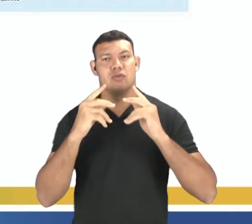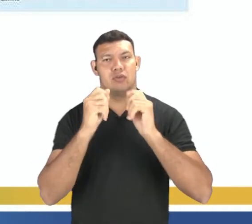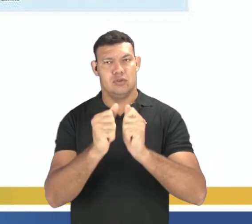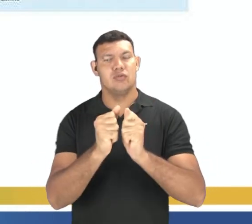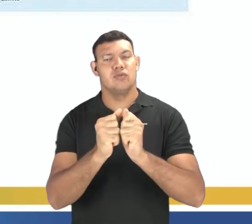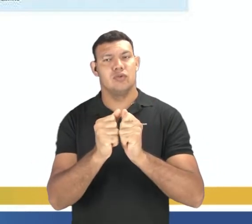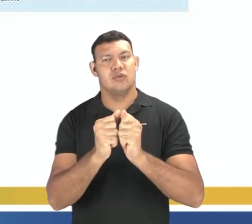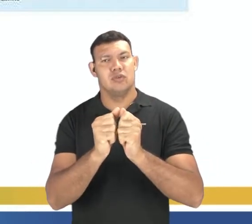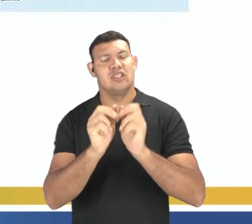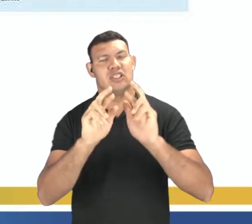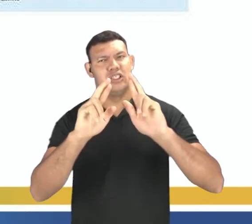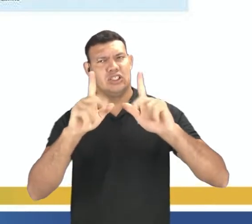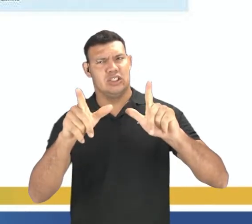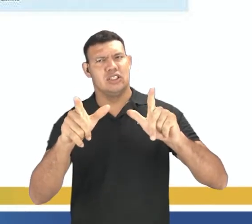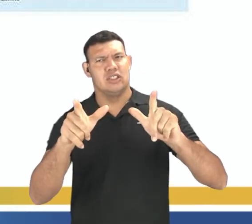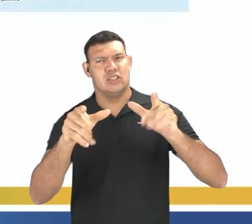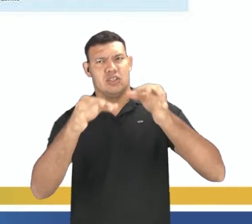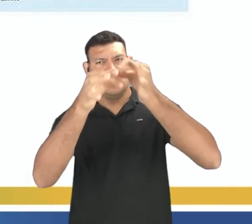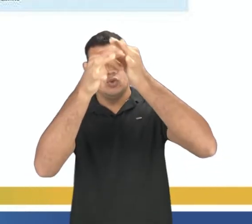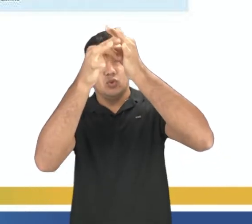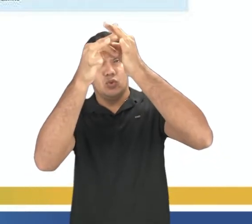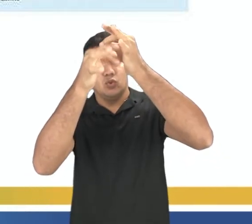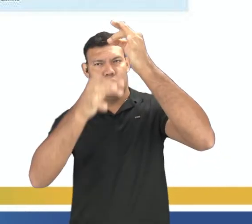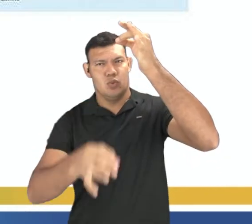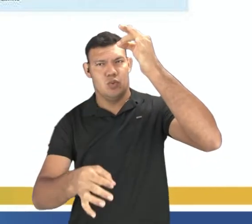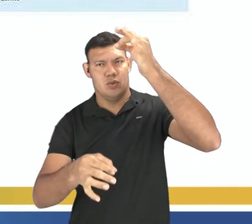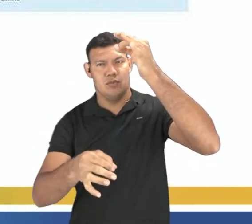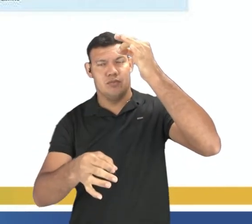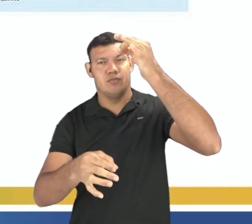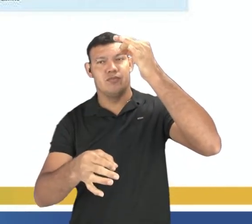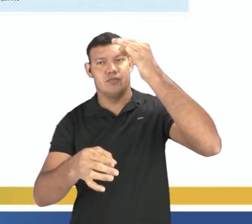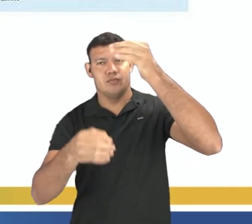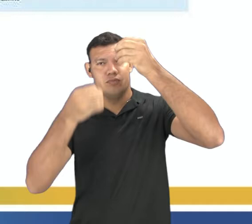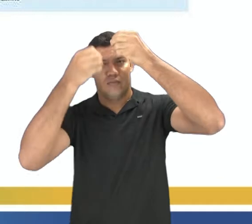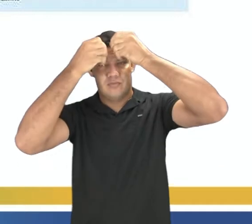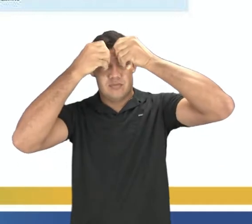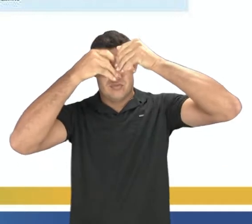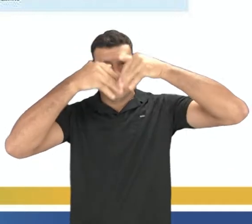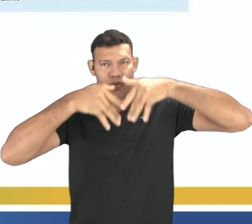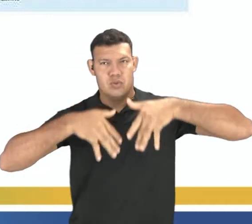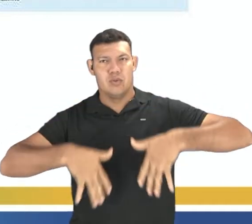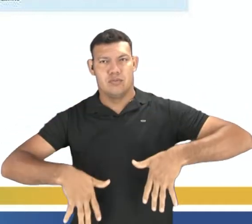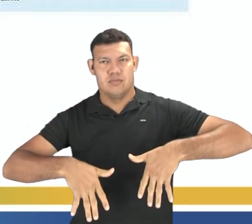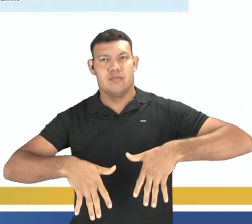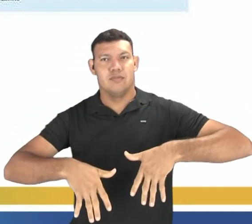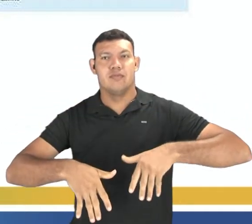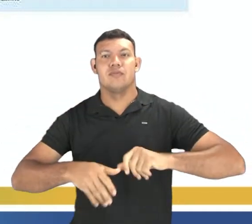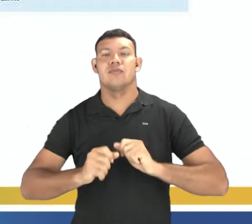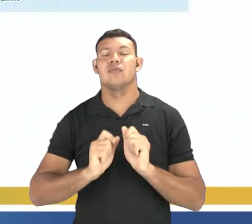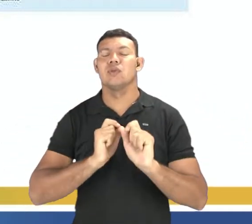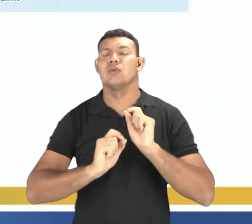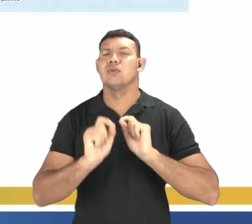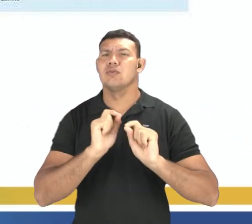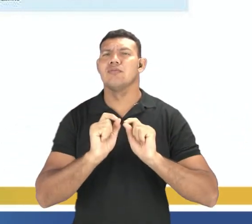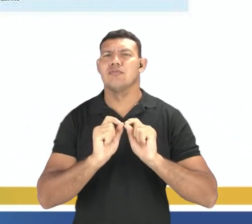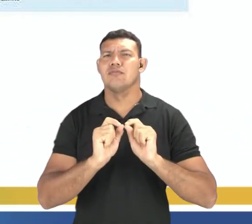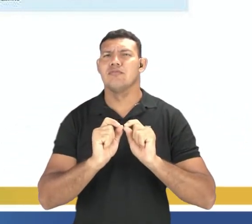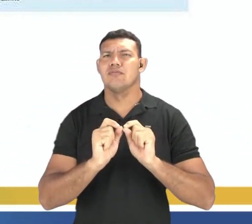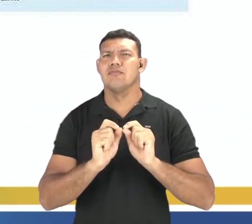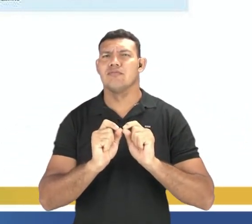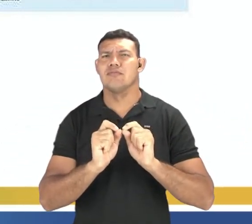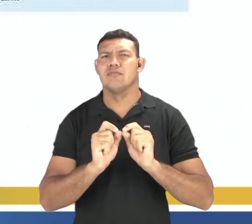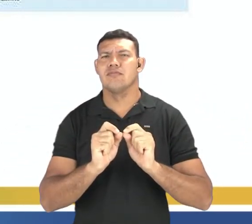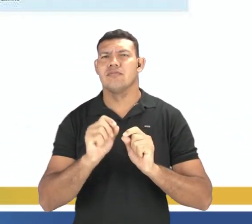se diferenciará no sistema nervoso central. Durante a neuralização, o embrião ele recebe o nome